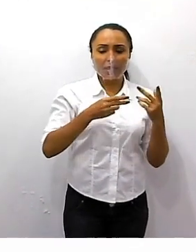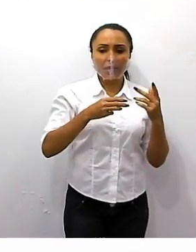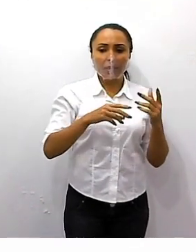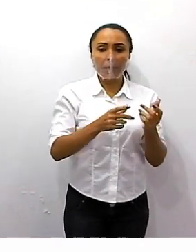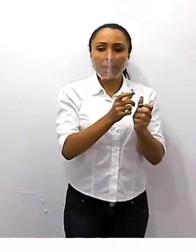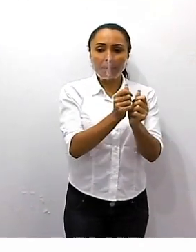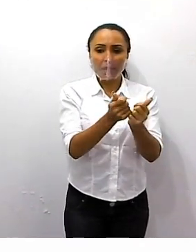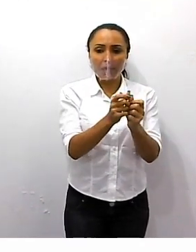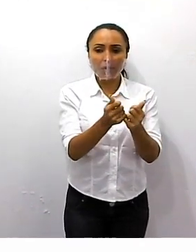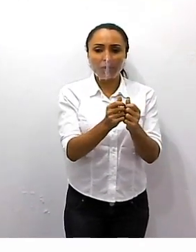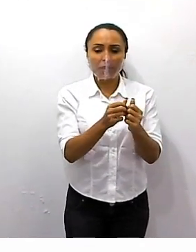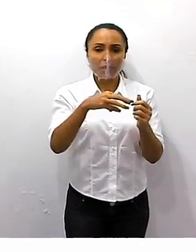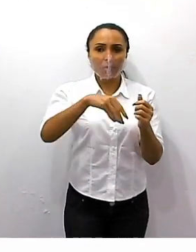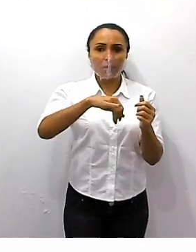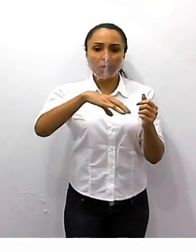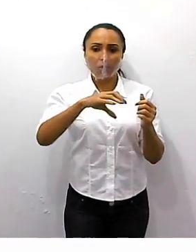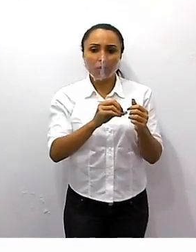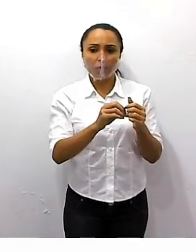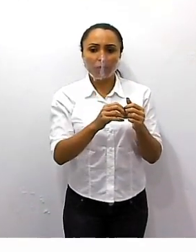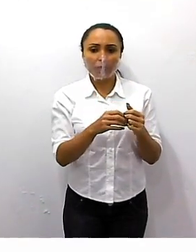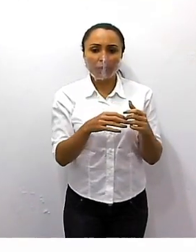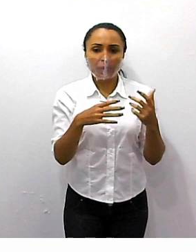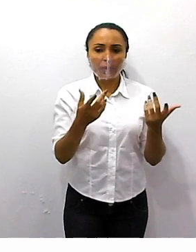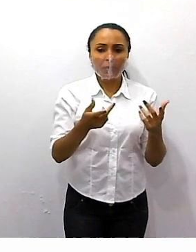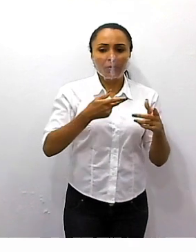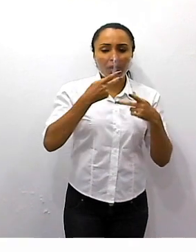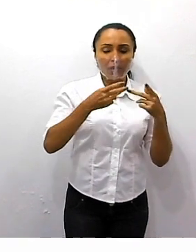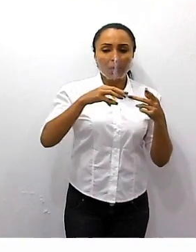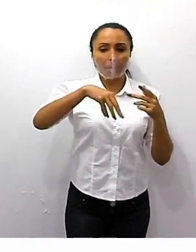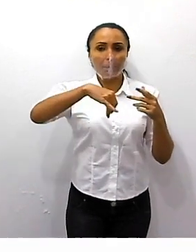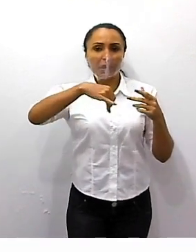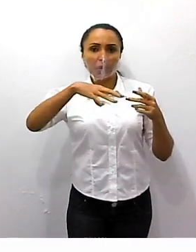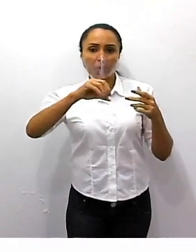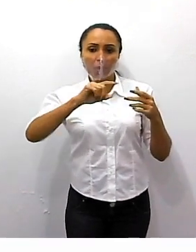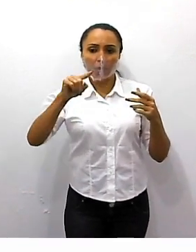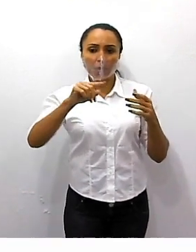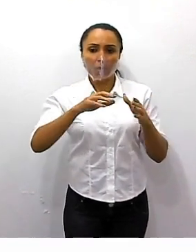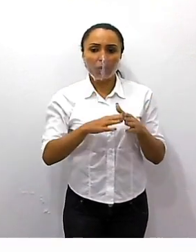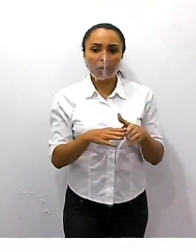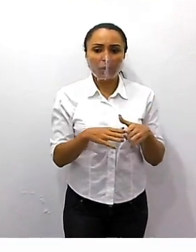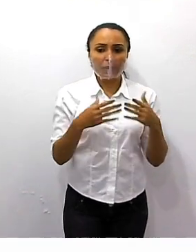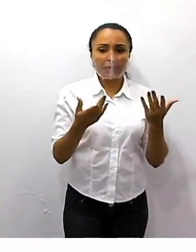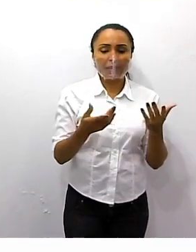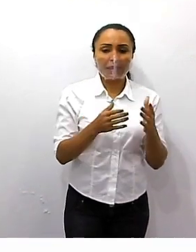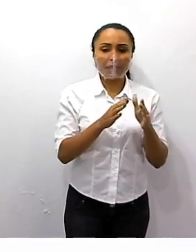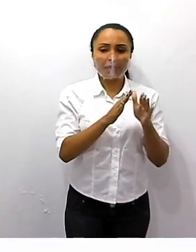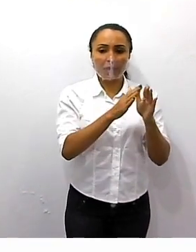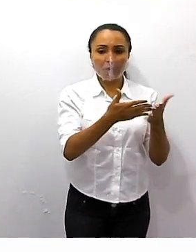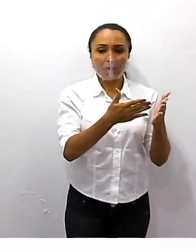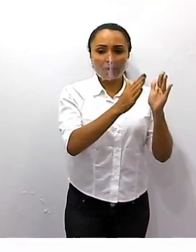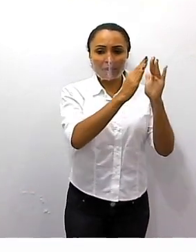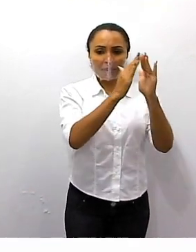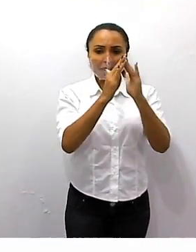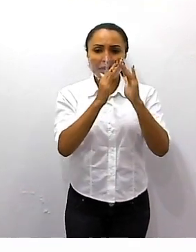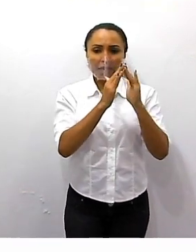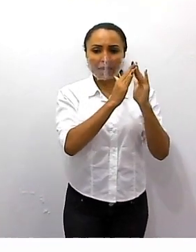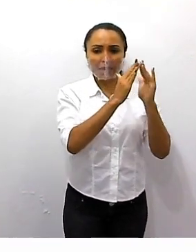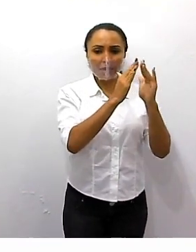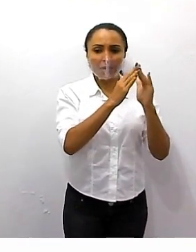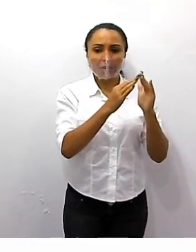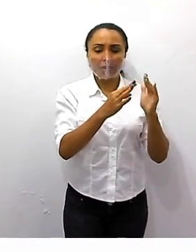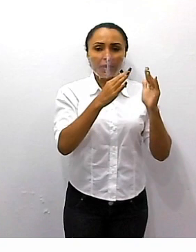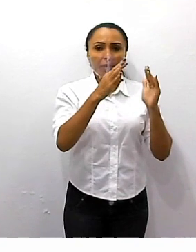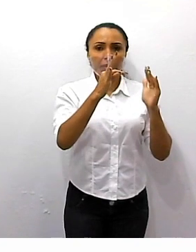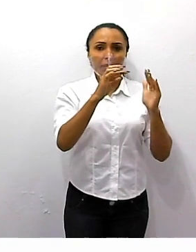mil, para melhor dizem mió, para pior, pior, para telha dizem teia, para telhado dizem